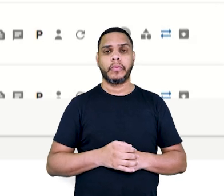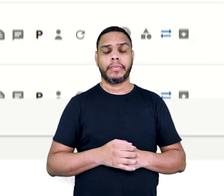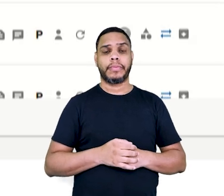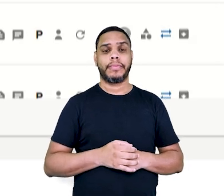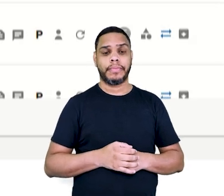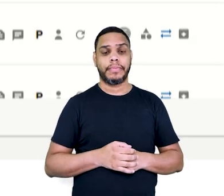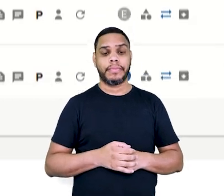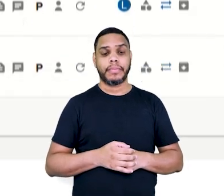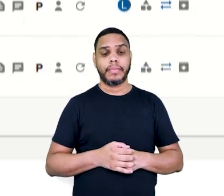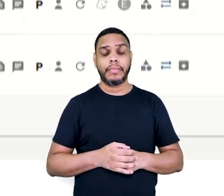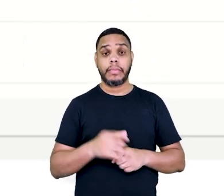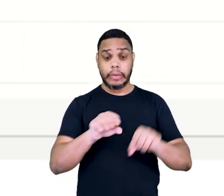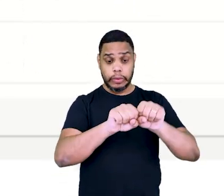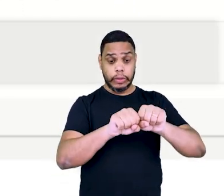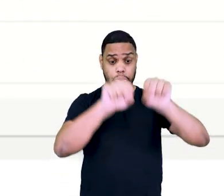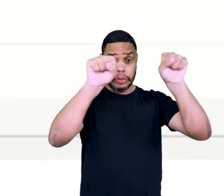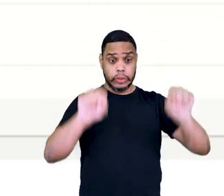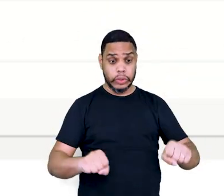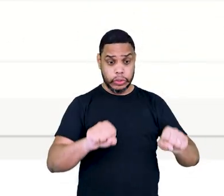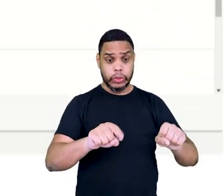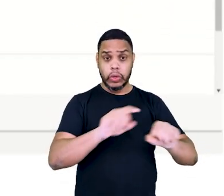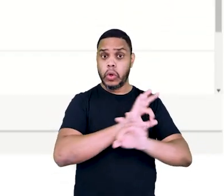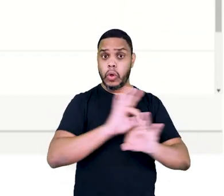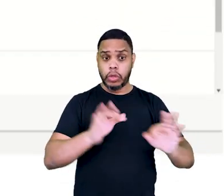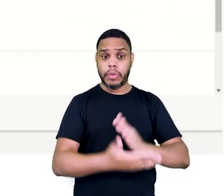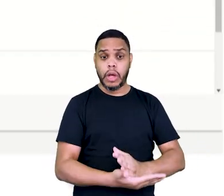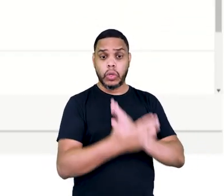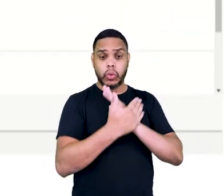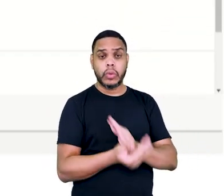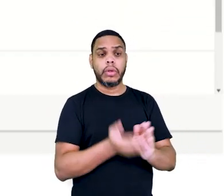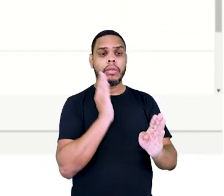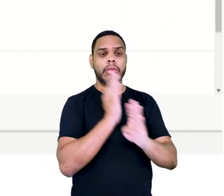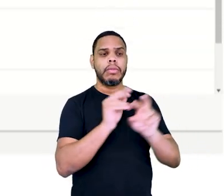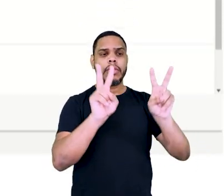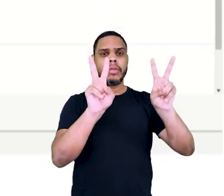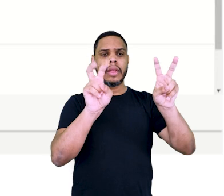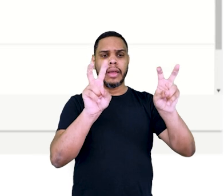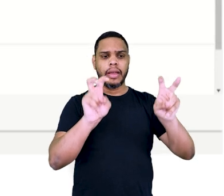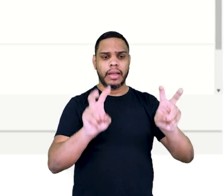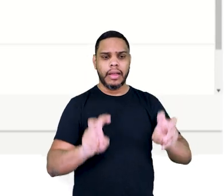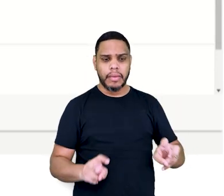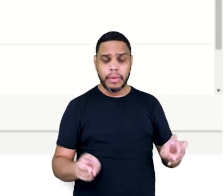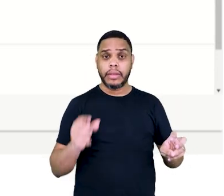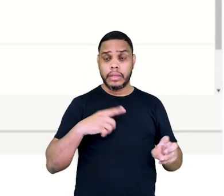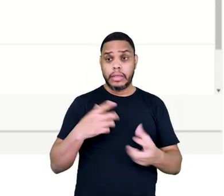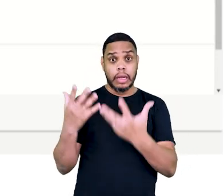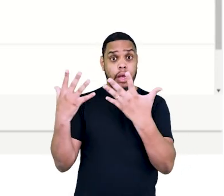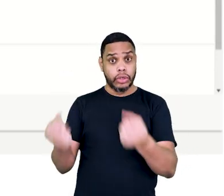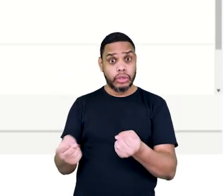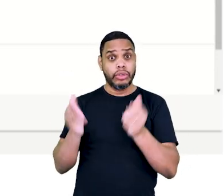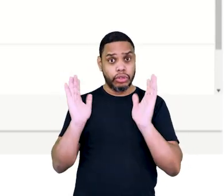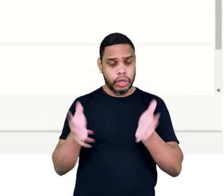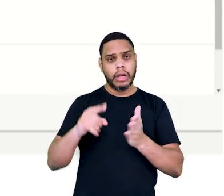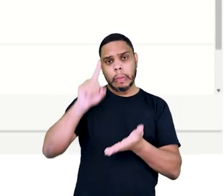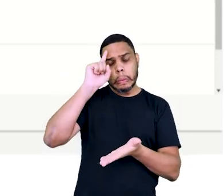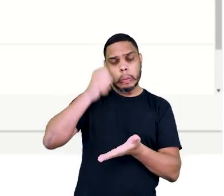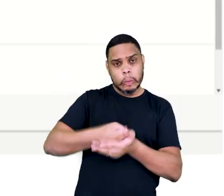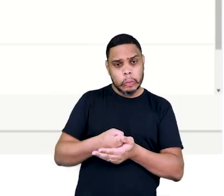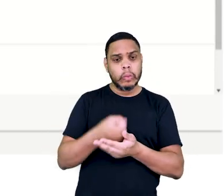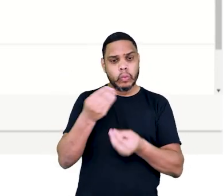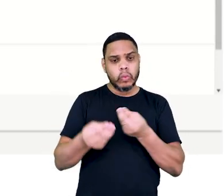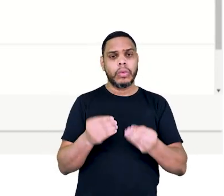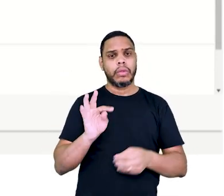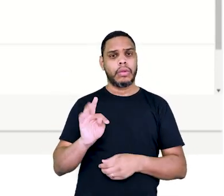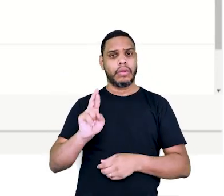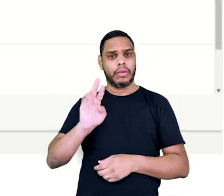A ferramenta revoluciona ao identificar os temas considerados admitidos no despacho de admissibilidade pelo